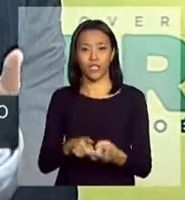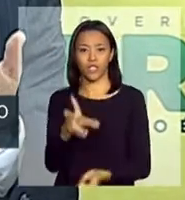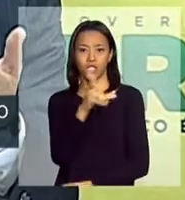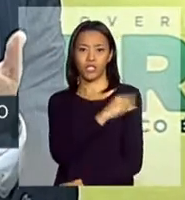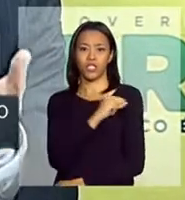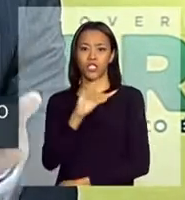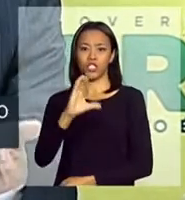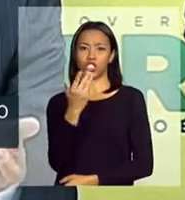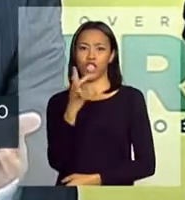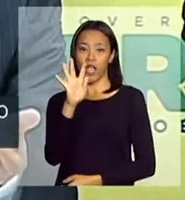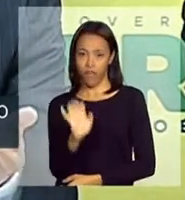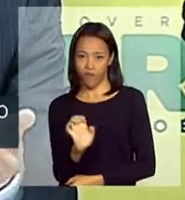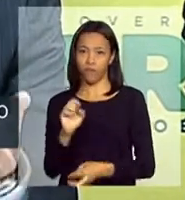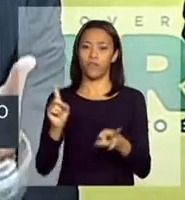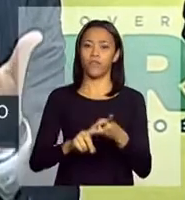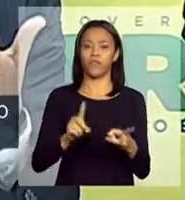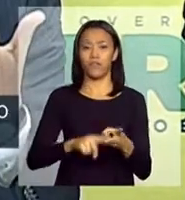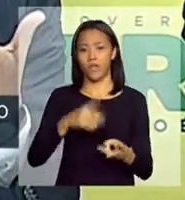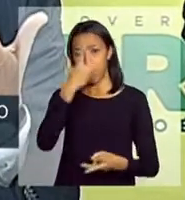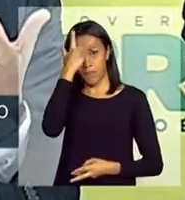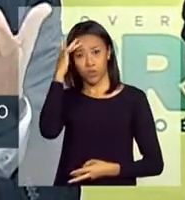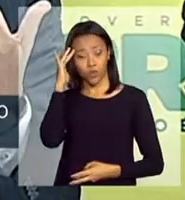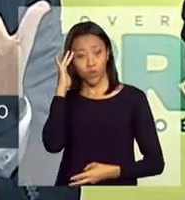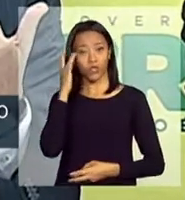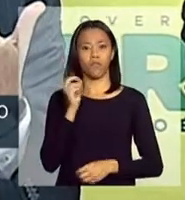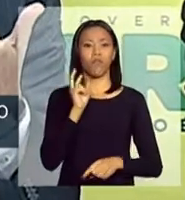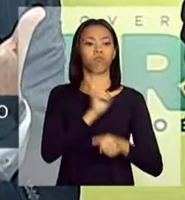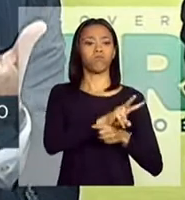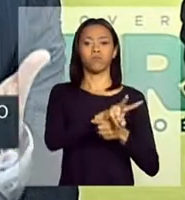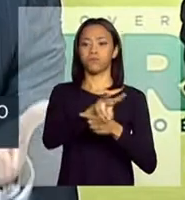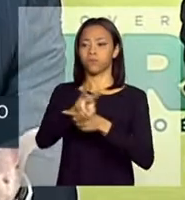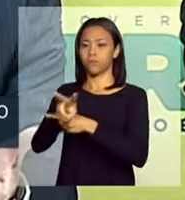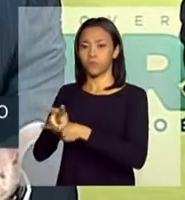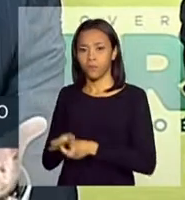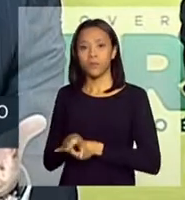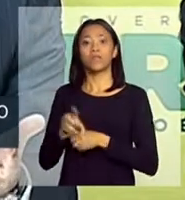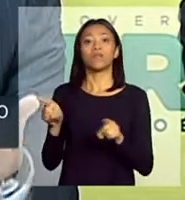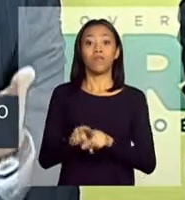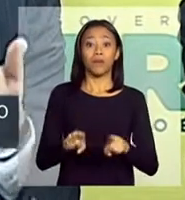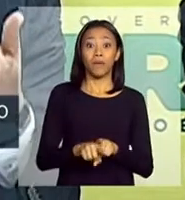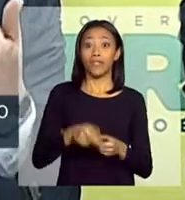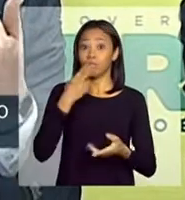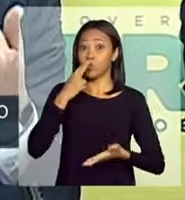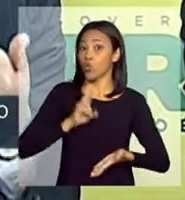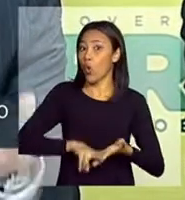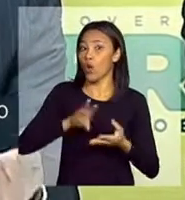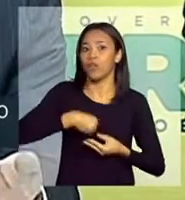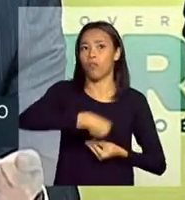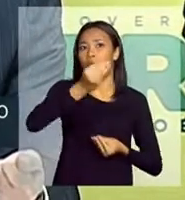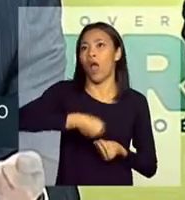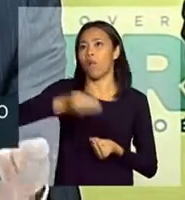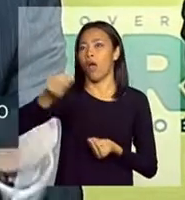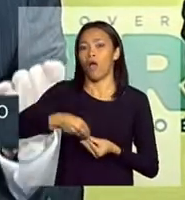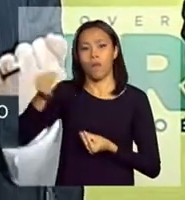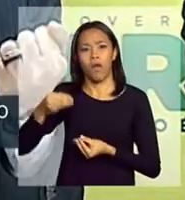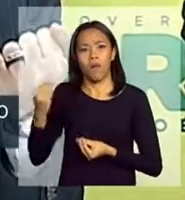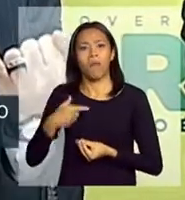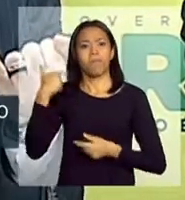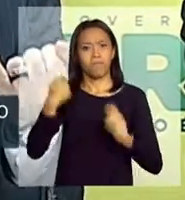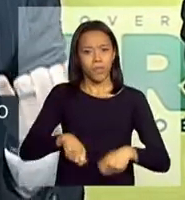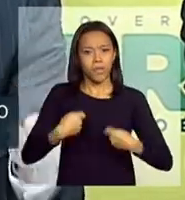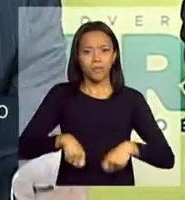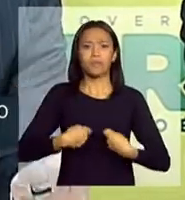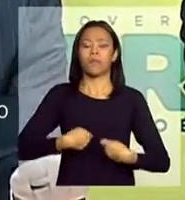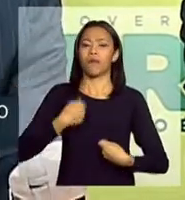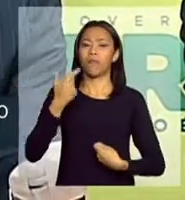sala supervisores isso vai aumentar a exigência de submissão dos Correios vão precisar de malotes não